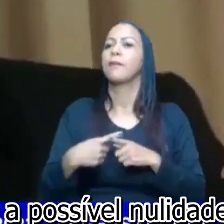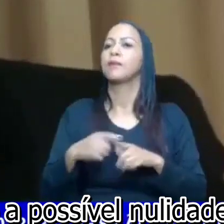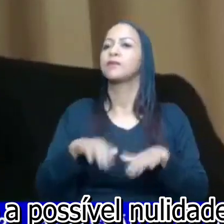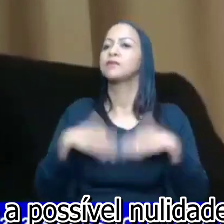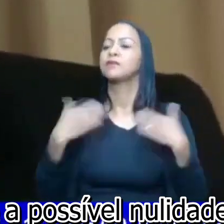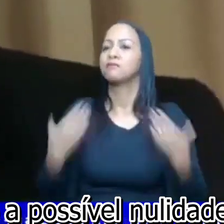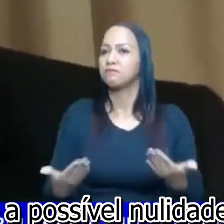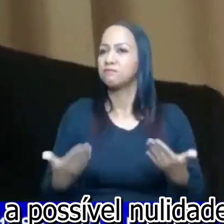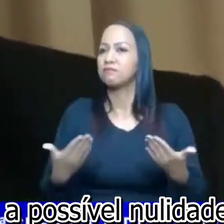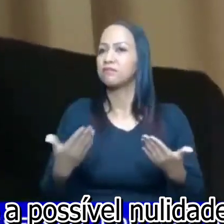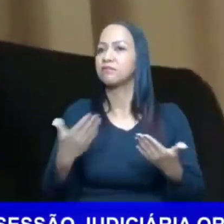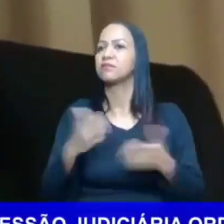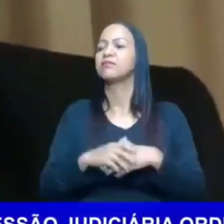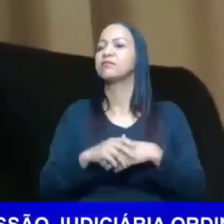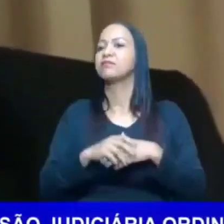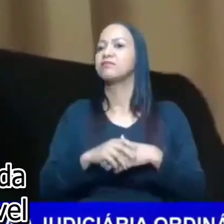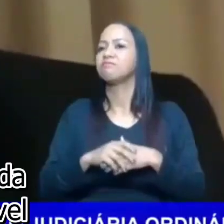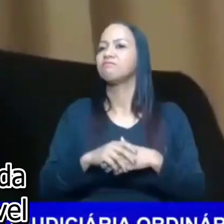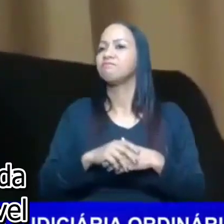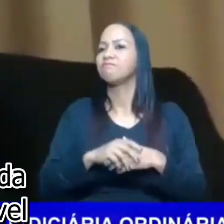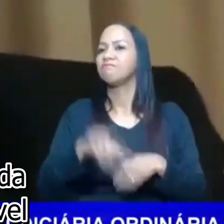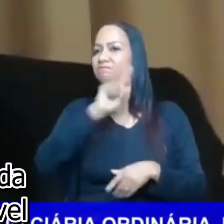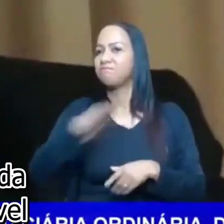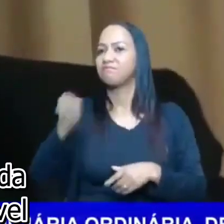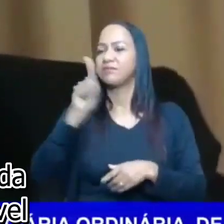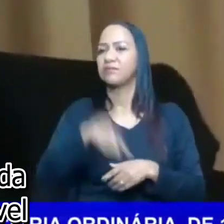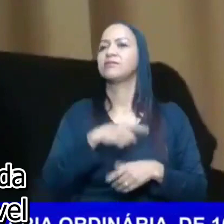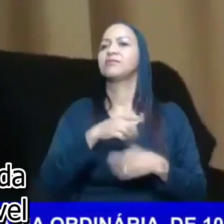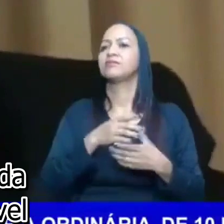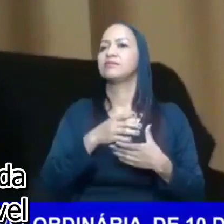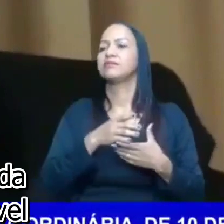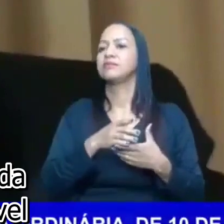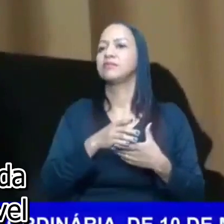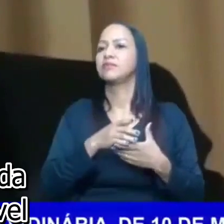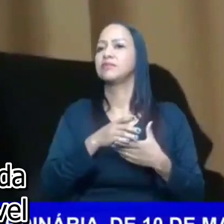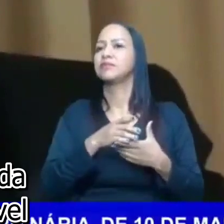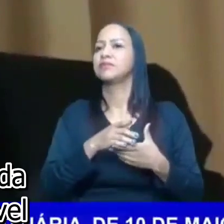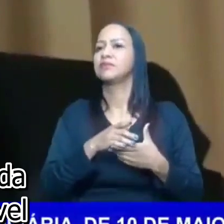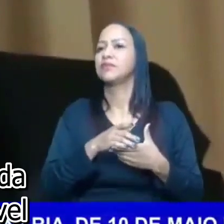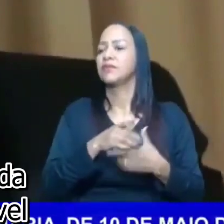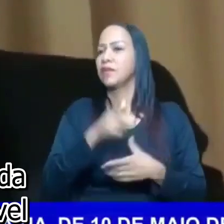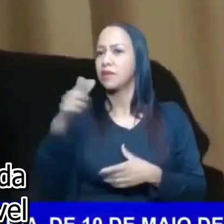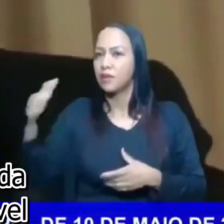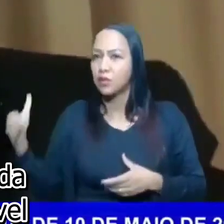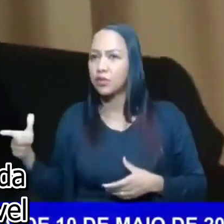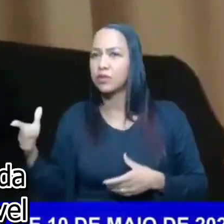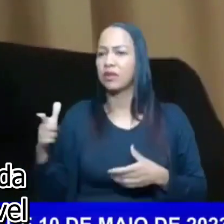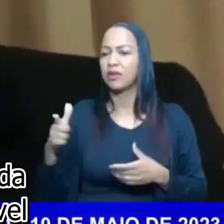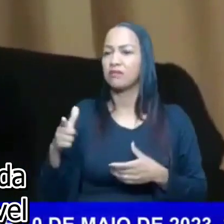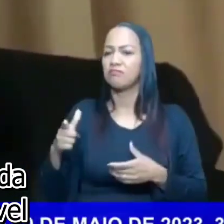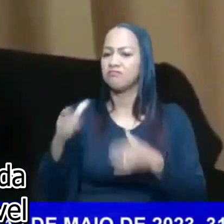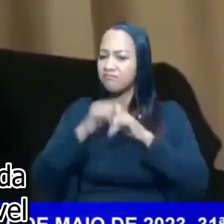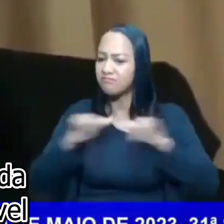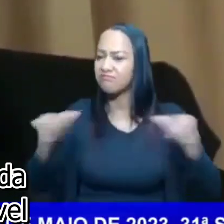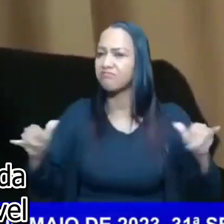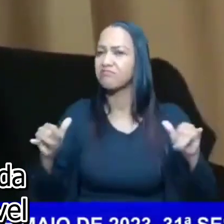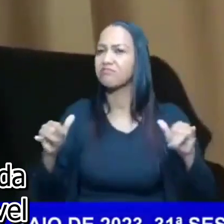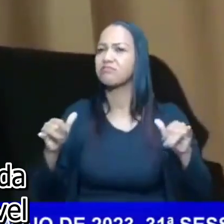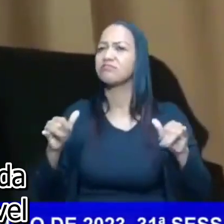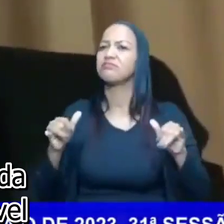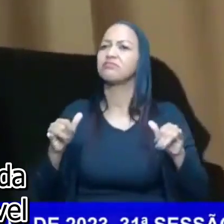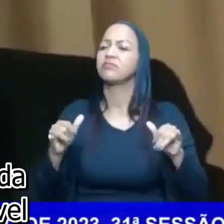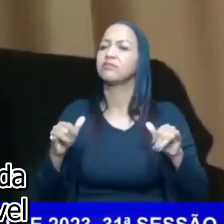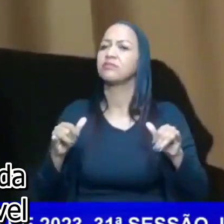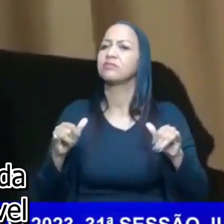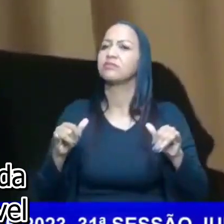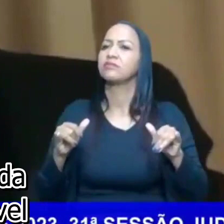a possível nulidade, eventual nulidade, ela não seria declarada